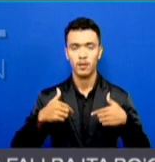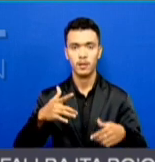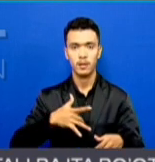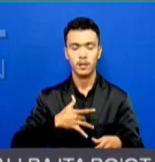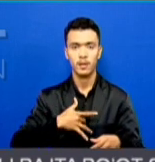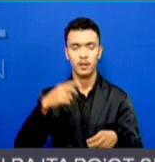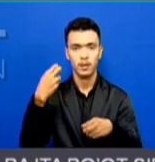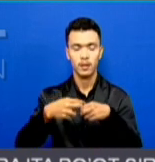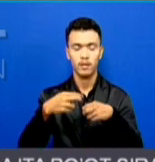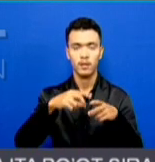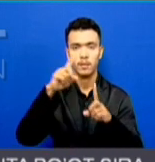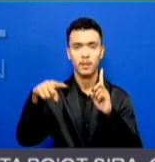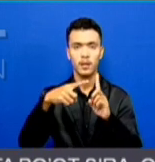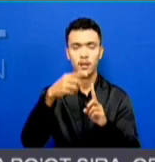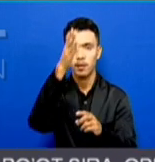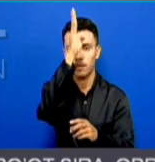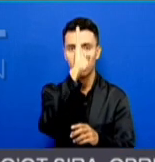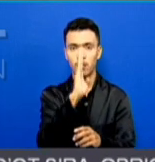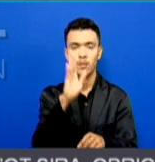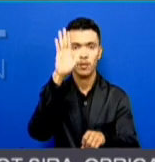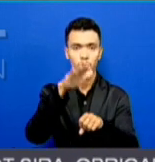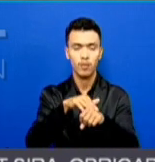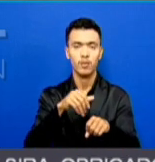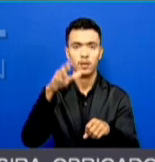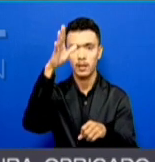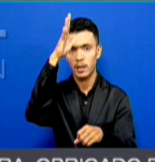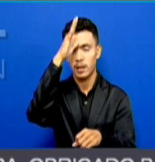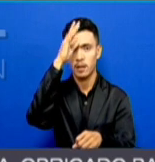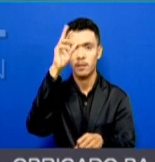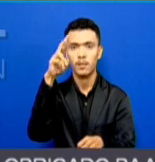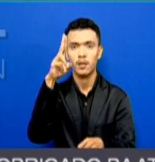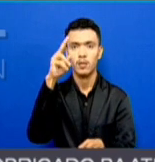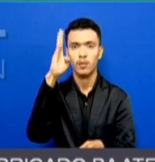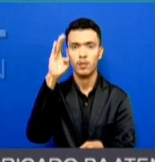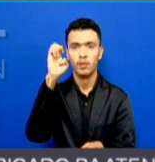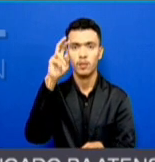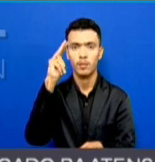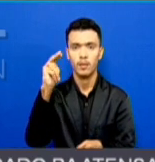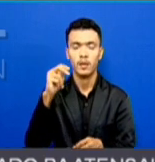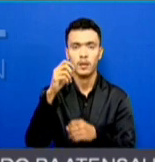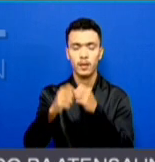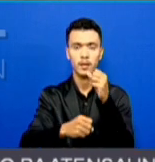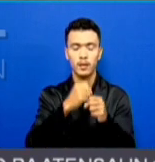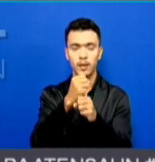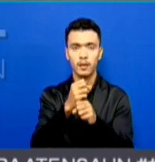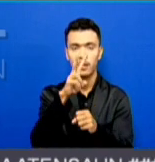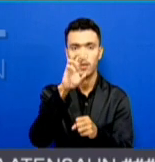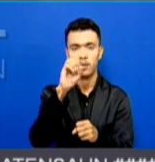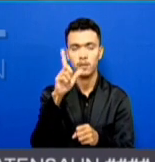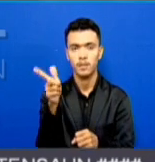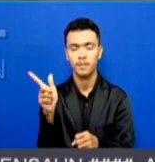liutan, banghira maromak bolutiha sirania aman Ruben de Carvalho e retinan rihundrua